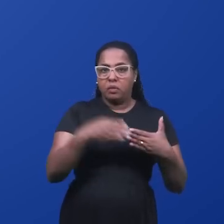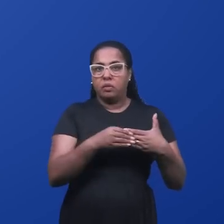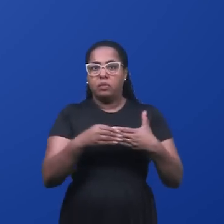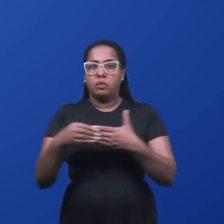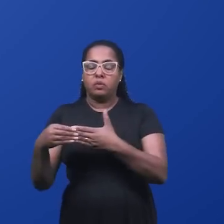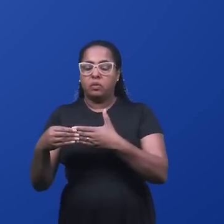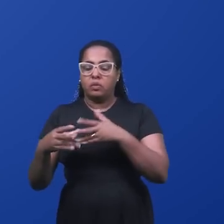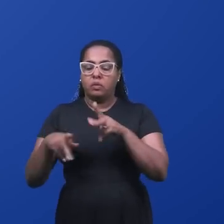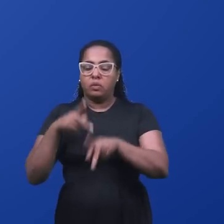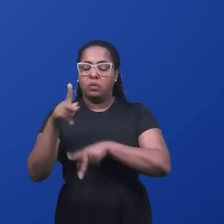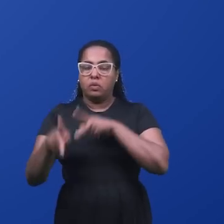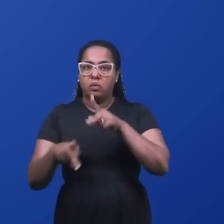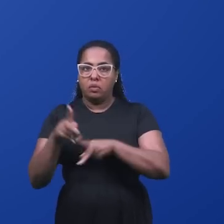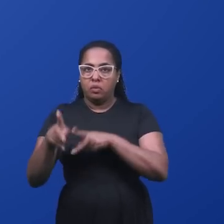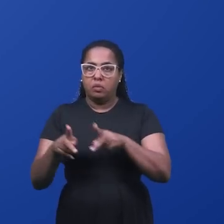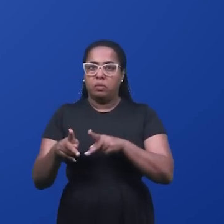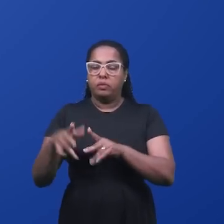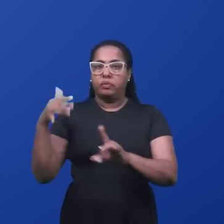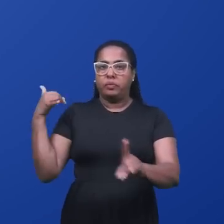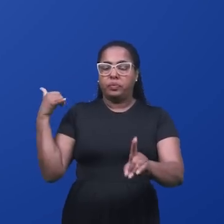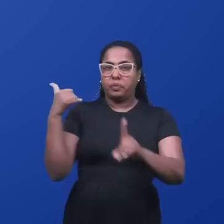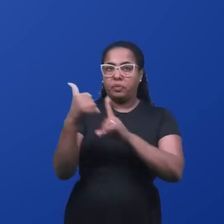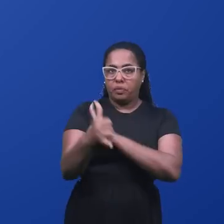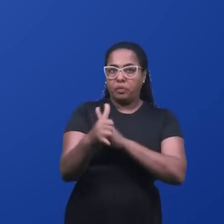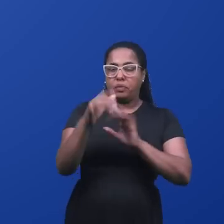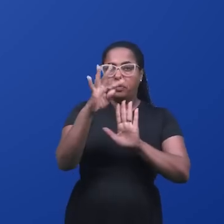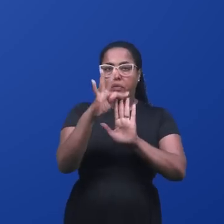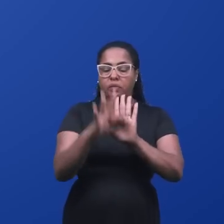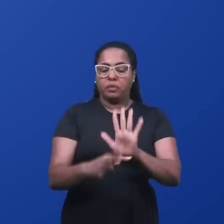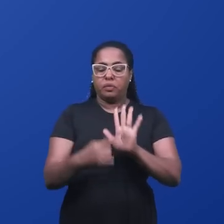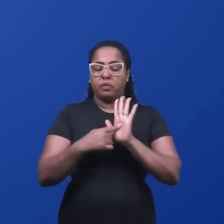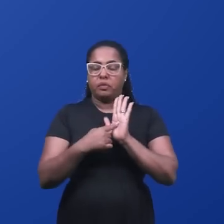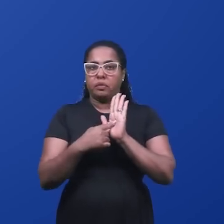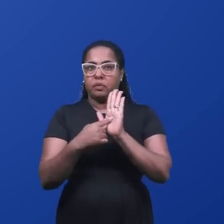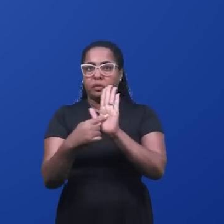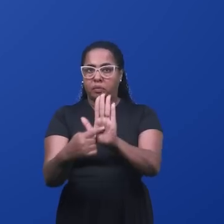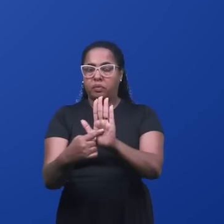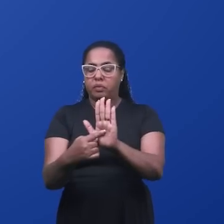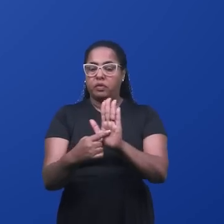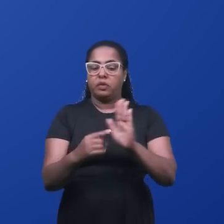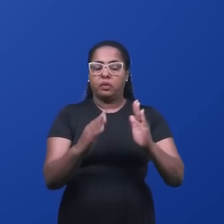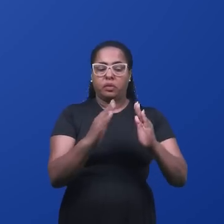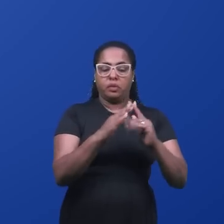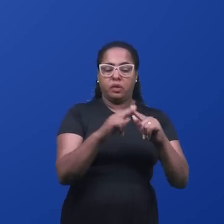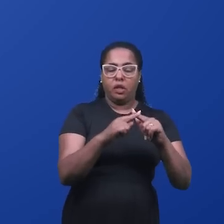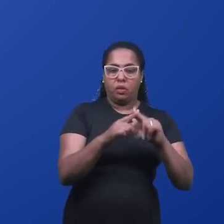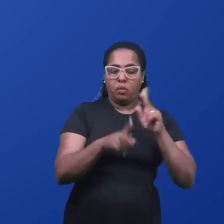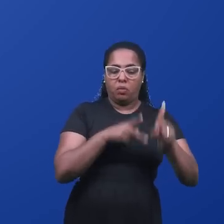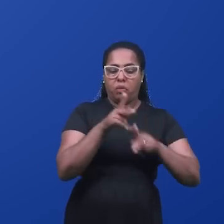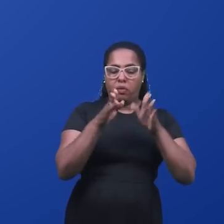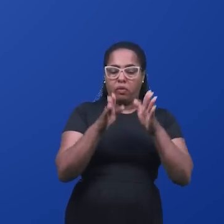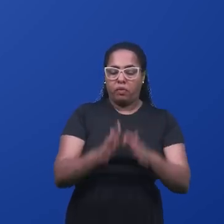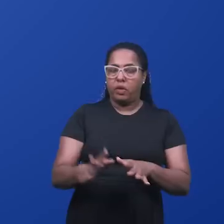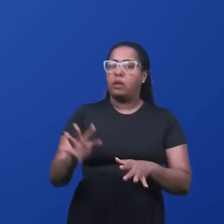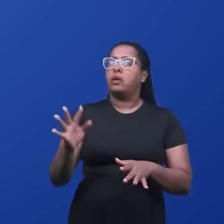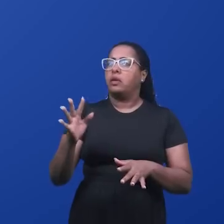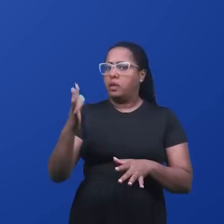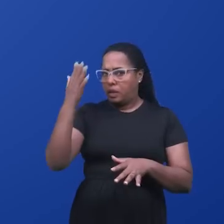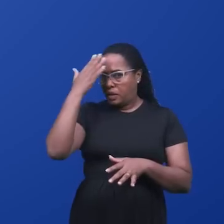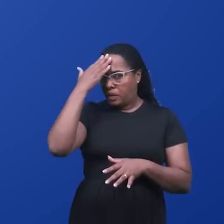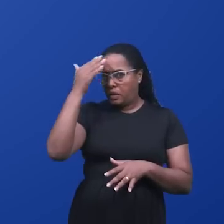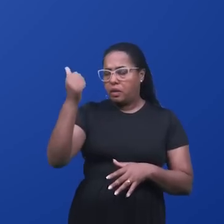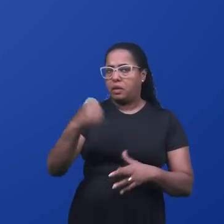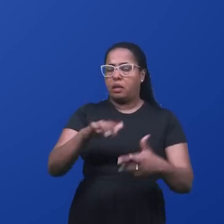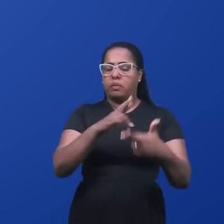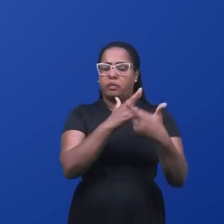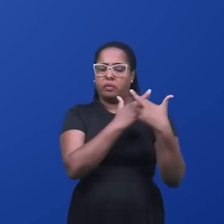certo povo. Então, profeticamente, o texto, ele vai apontar para uma igreja que ela reconhece que a sua condução,